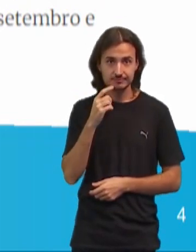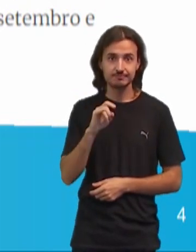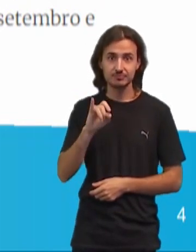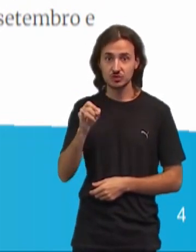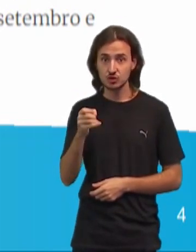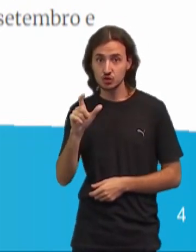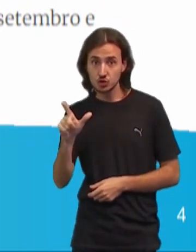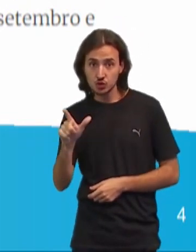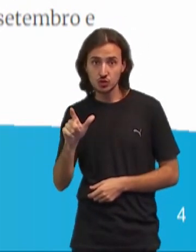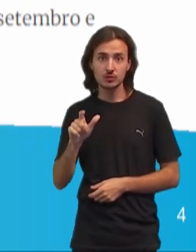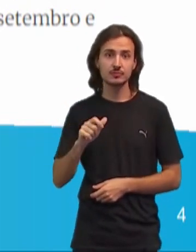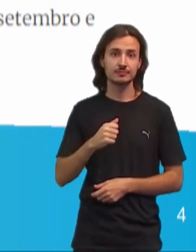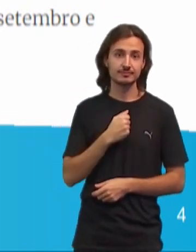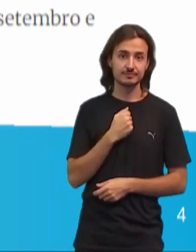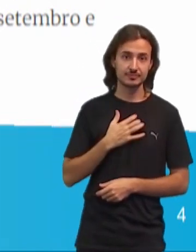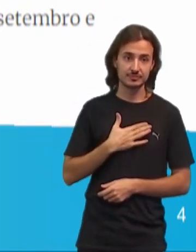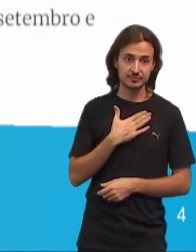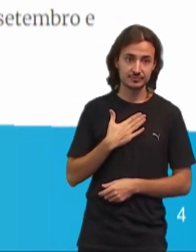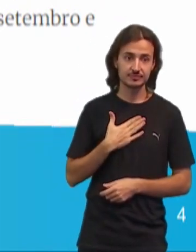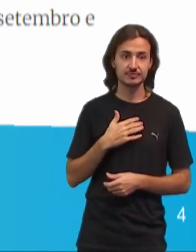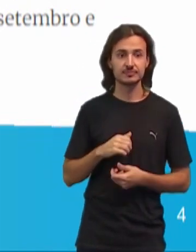101,28%, julho e agosto.